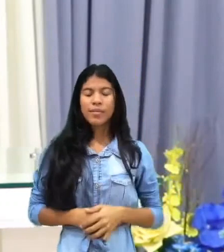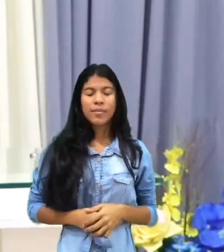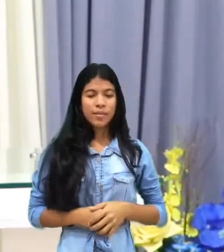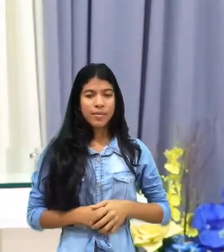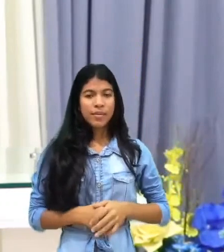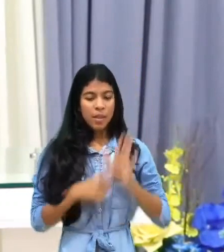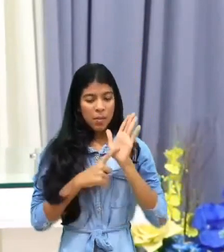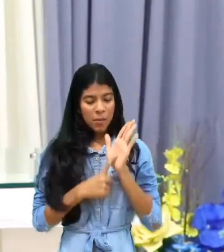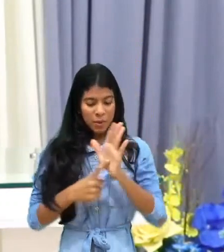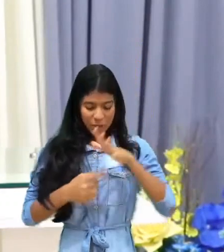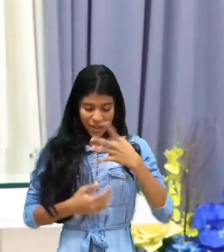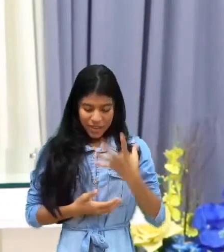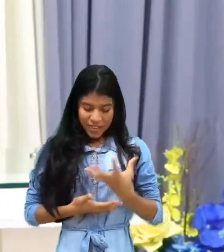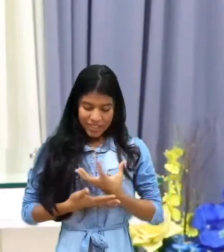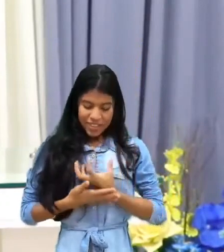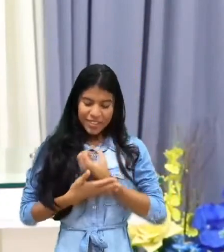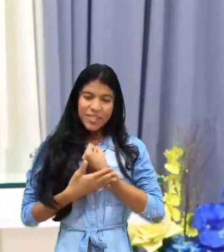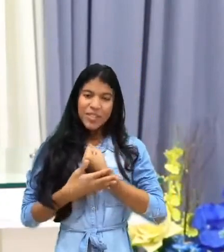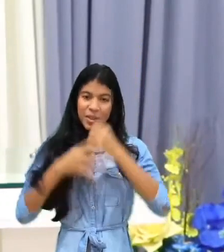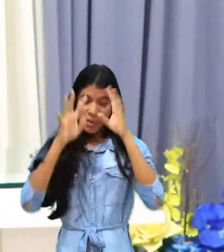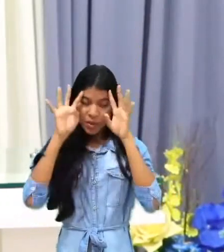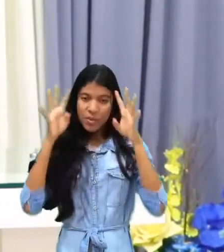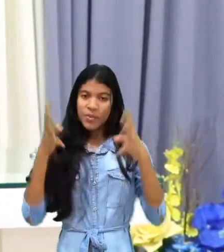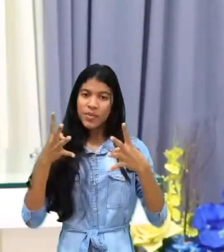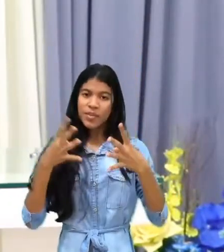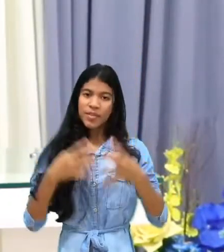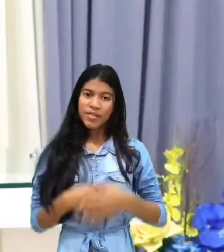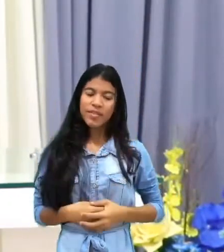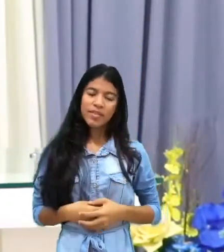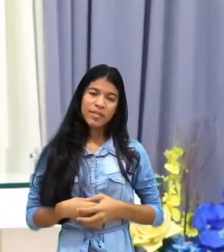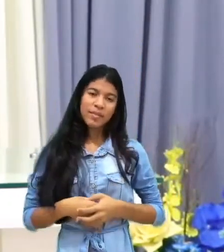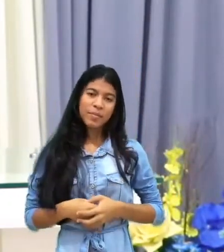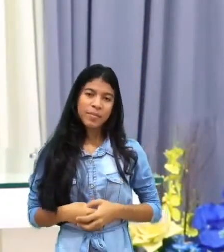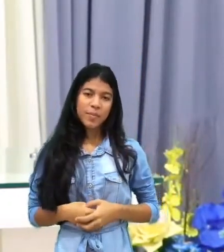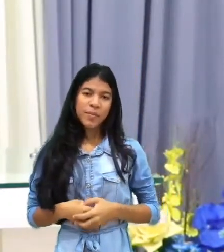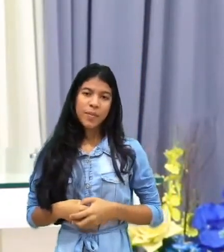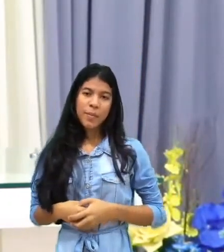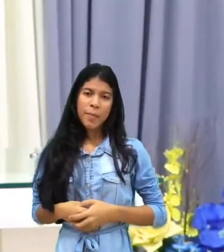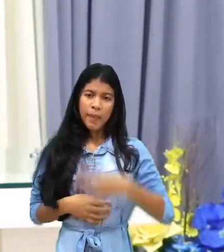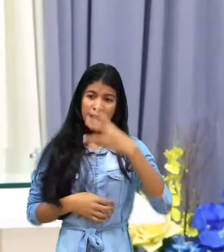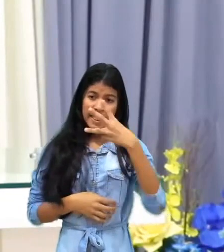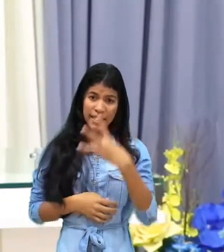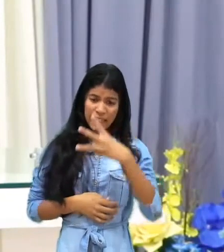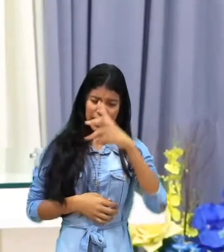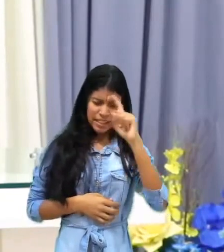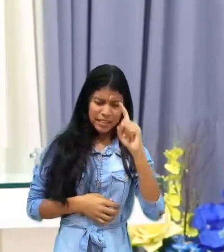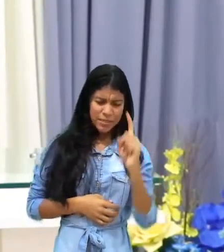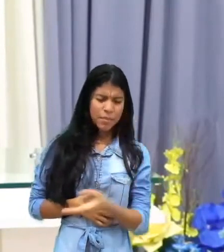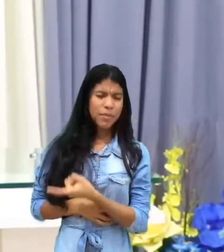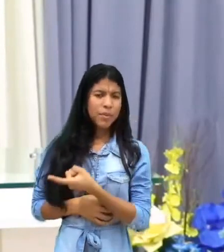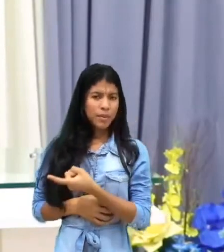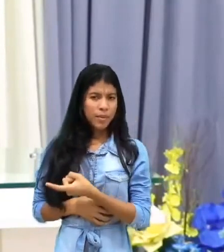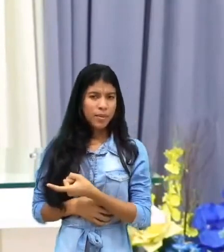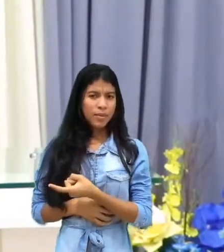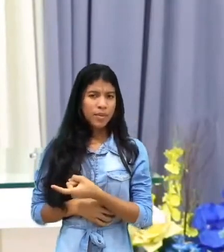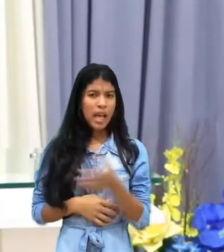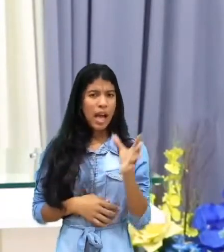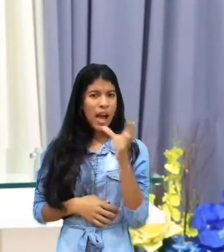resultou em salvação de almas de quase 3.000, de forma